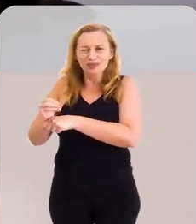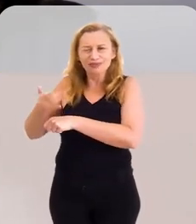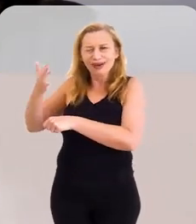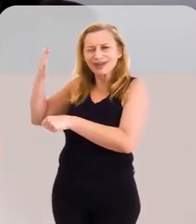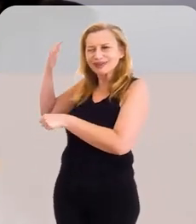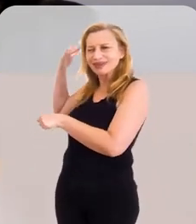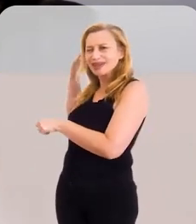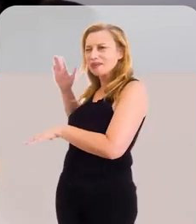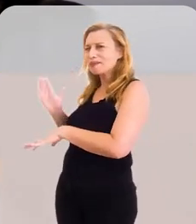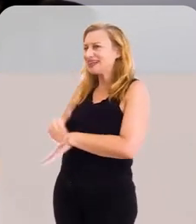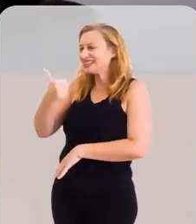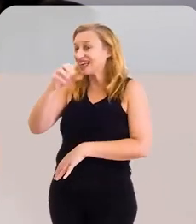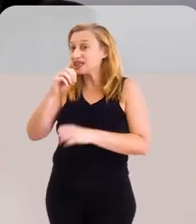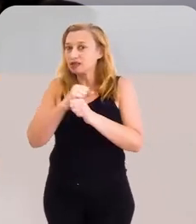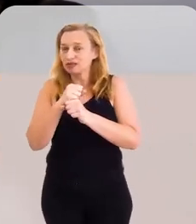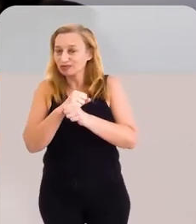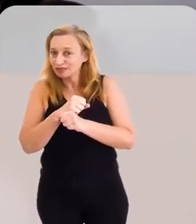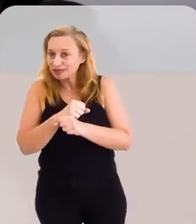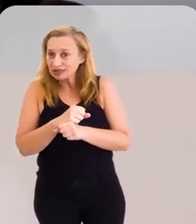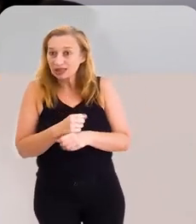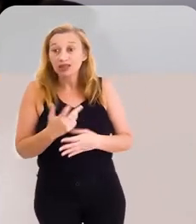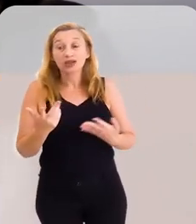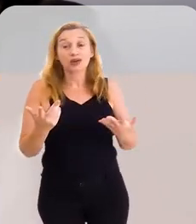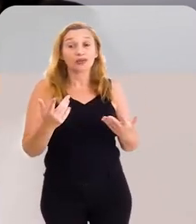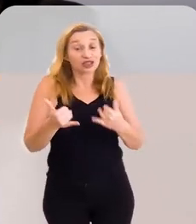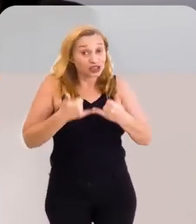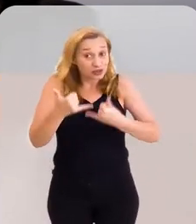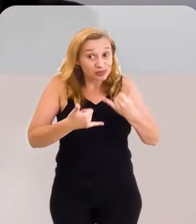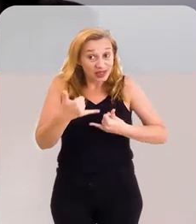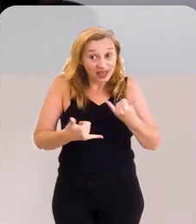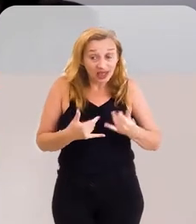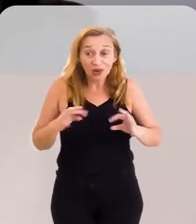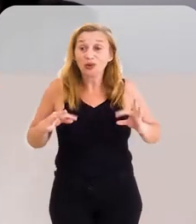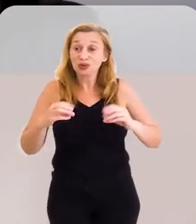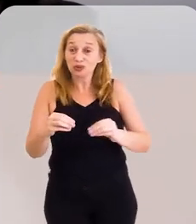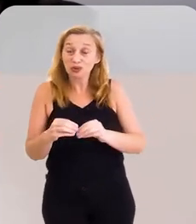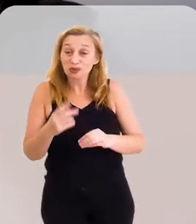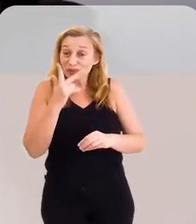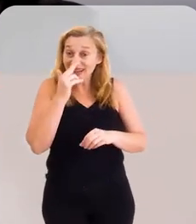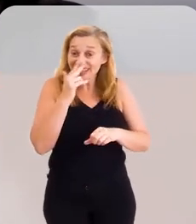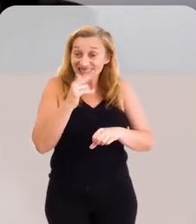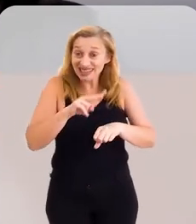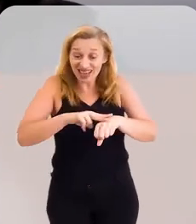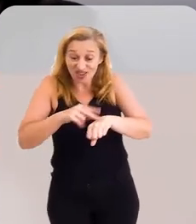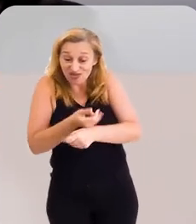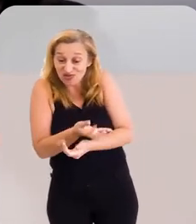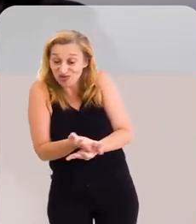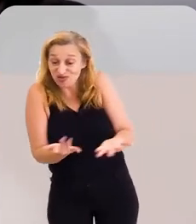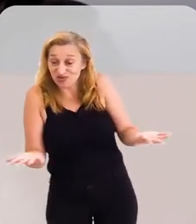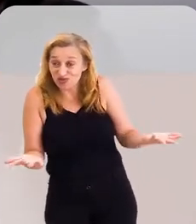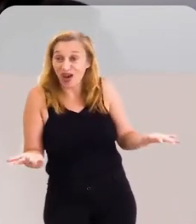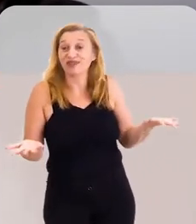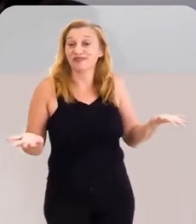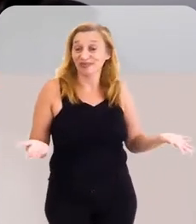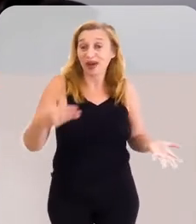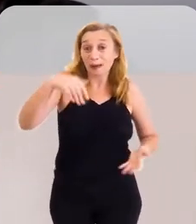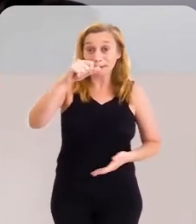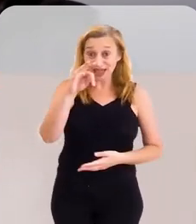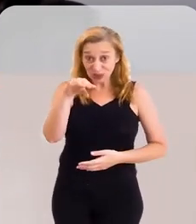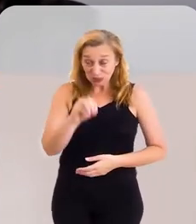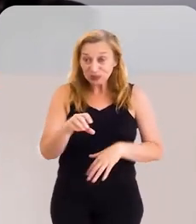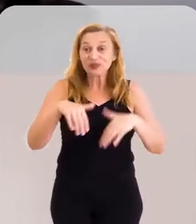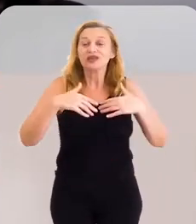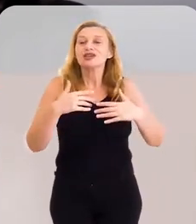lá atrás, há mais de 10 anos. É como a gente brinca aqui quando tudo era mato, né? Cheguei aqui quando tudo